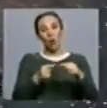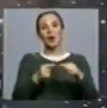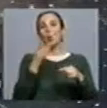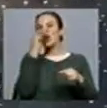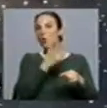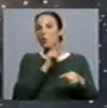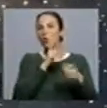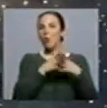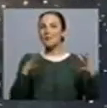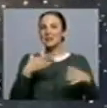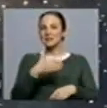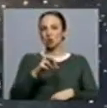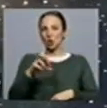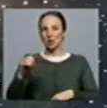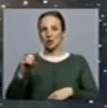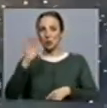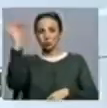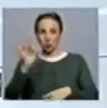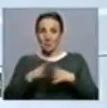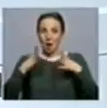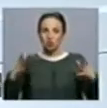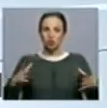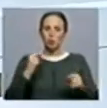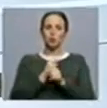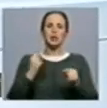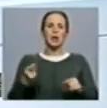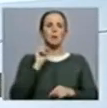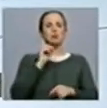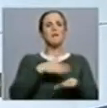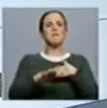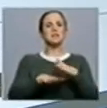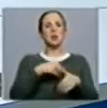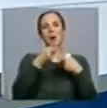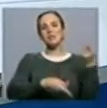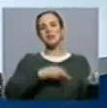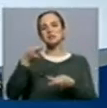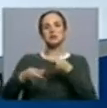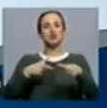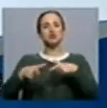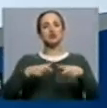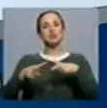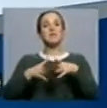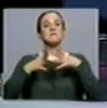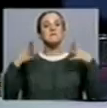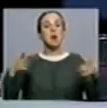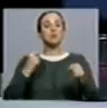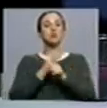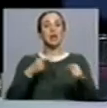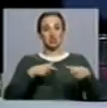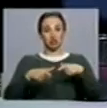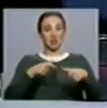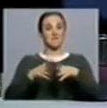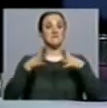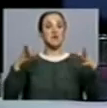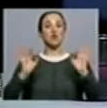de 180%. Porque é importante fazer o censo de estrelas gigantes? Porque são as estrelas gigantes, na